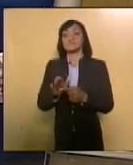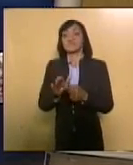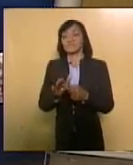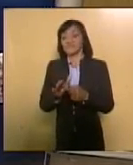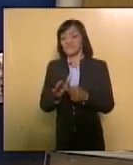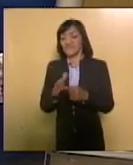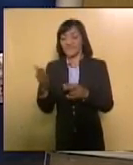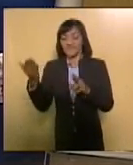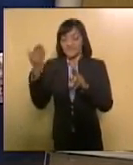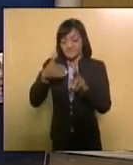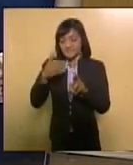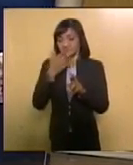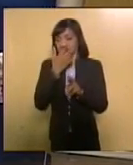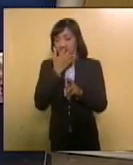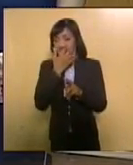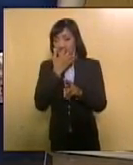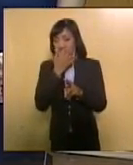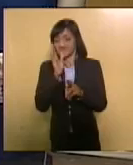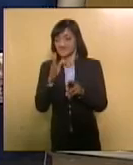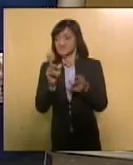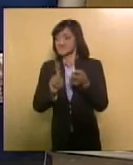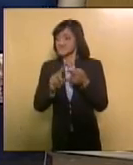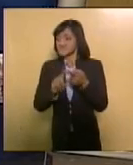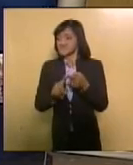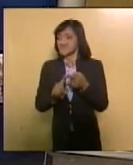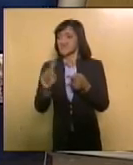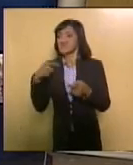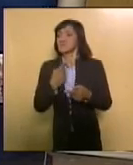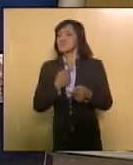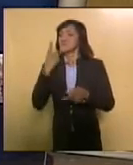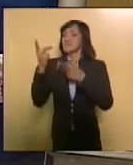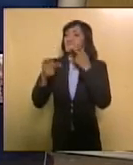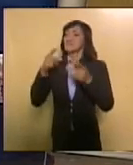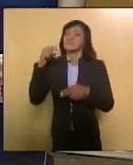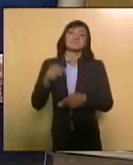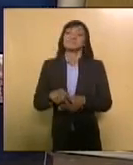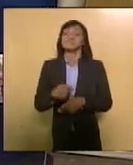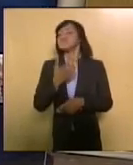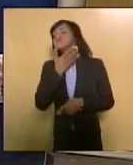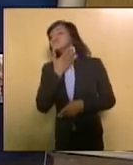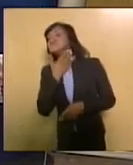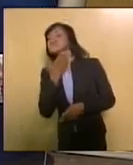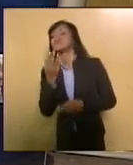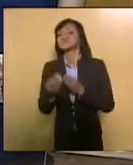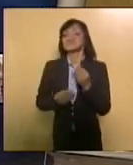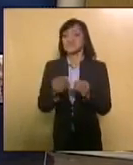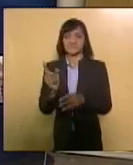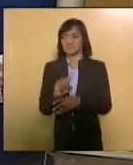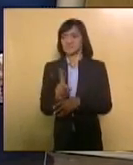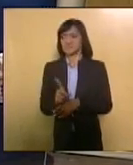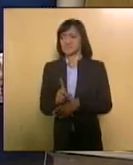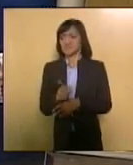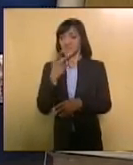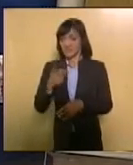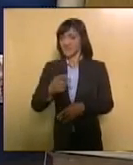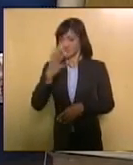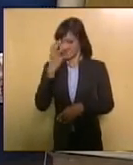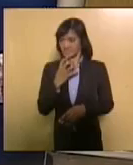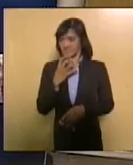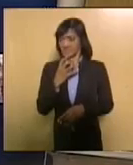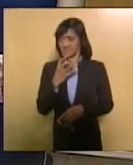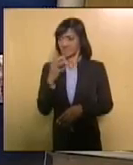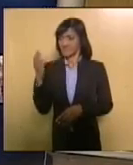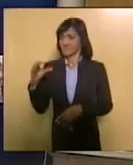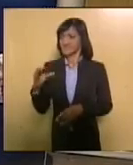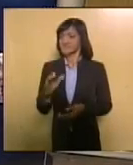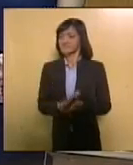referências bibliográficas se cíficas e nós não estamos falando aqui de conversa de arma ser não nós estamos falando de ciência bom